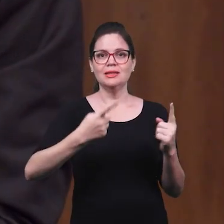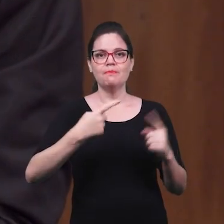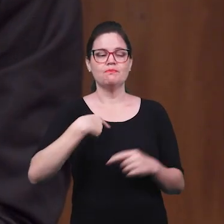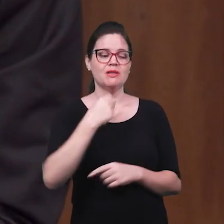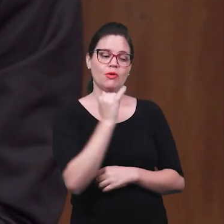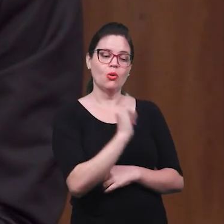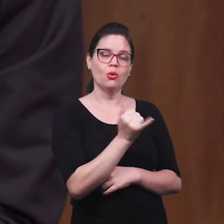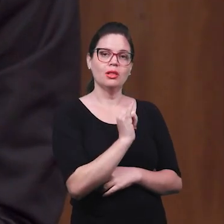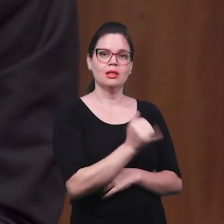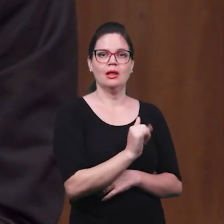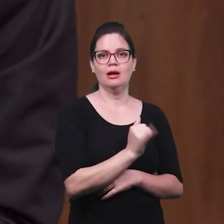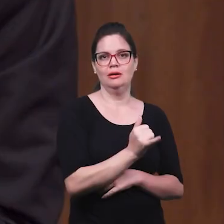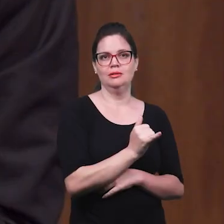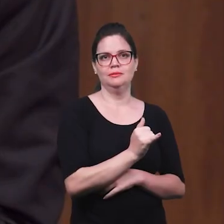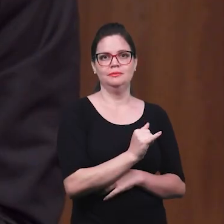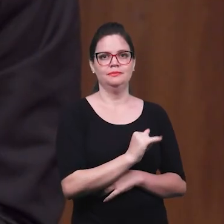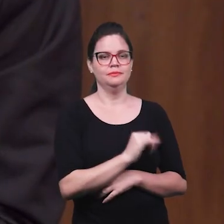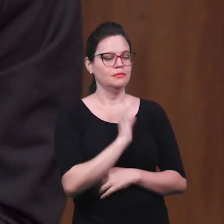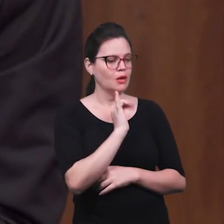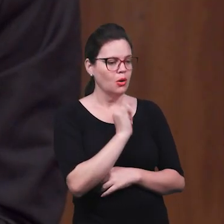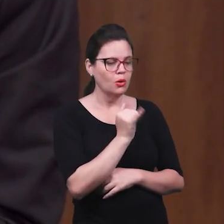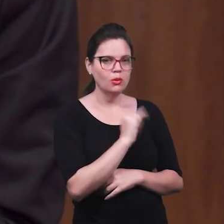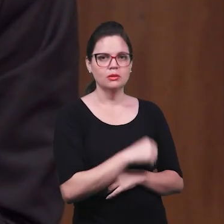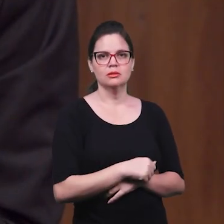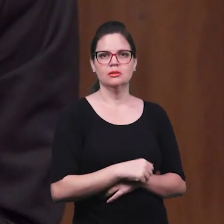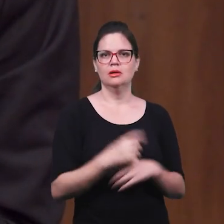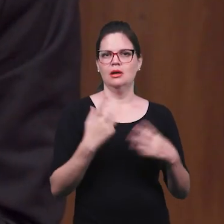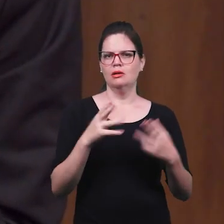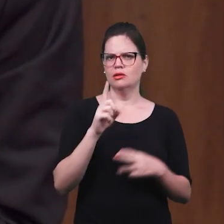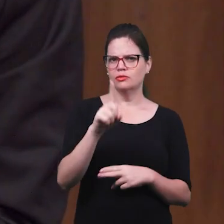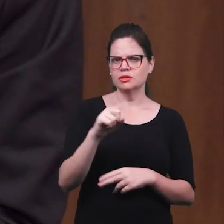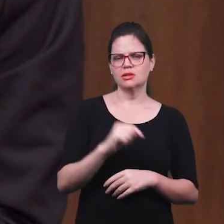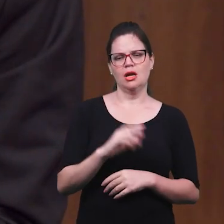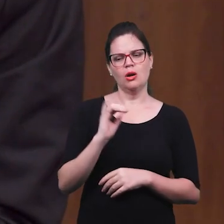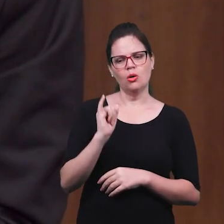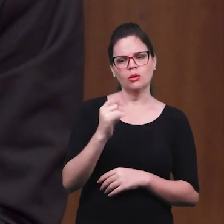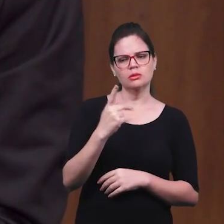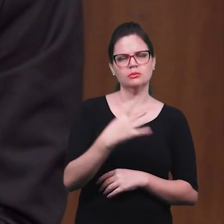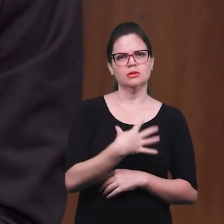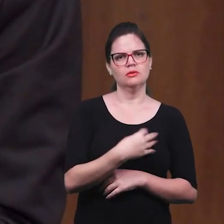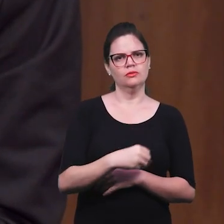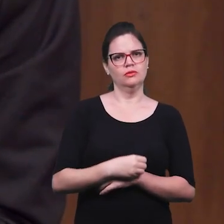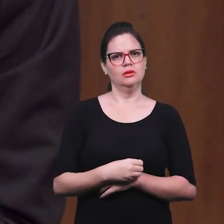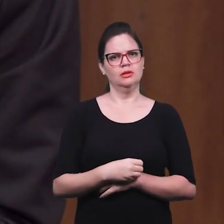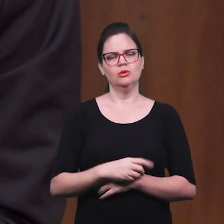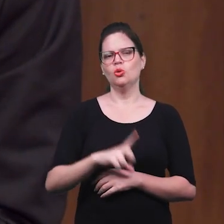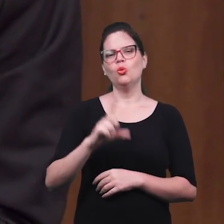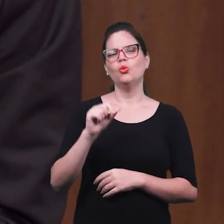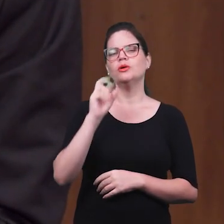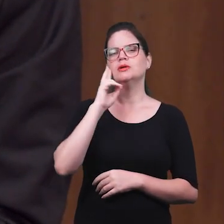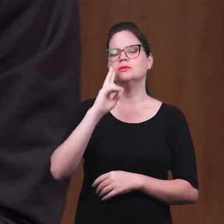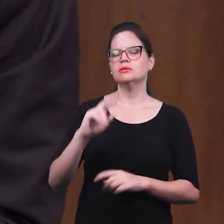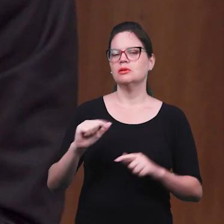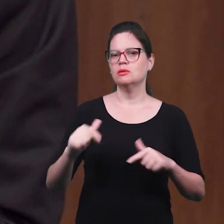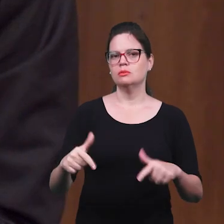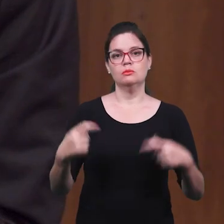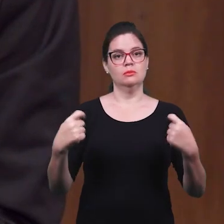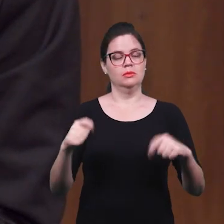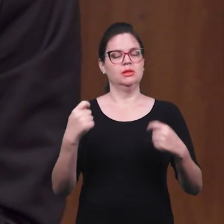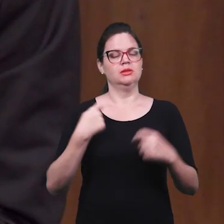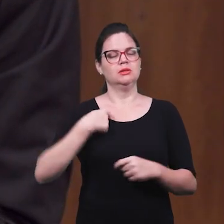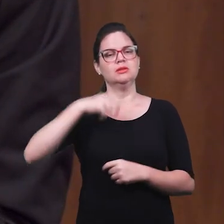o pai contava, olha o que o Senhor fez, olha o que o Senhor agiu. Então essa memória tem que